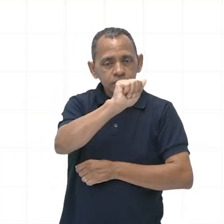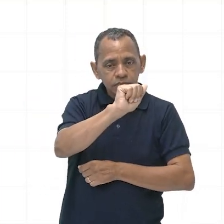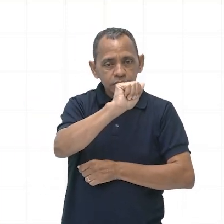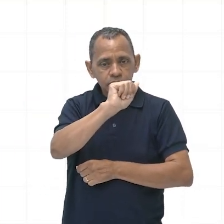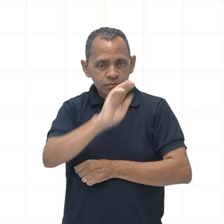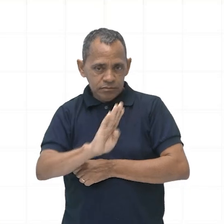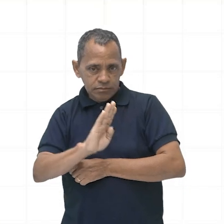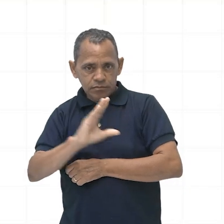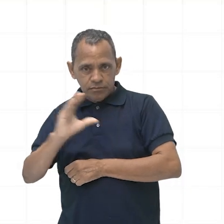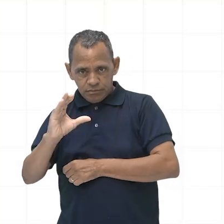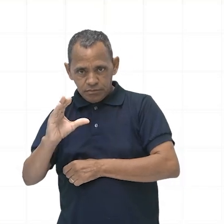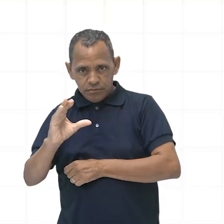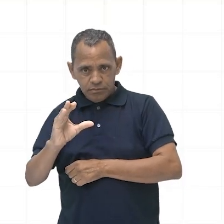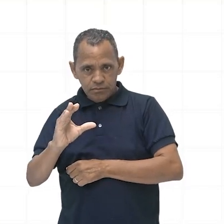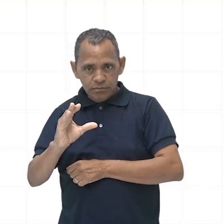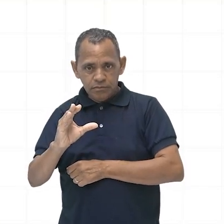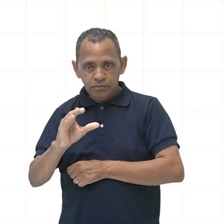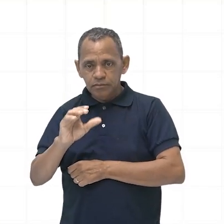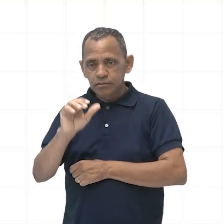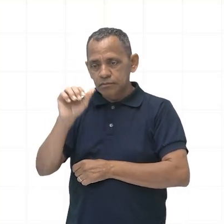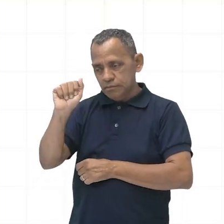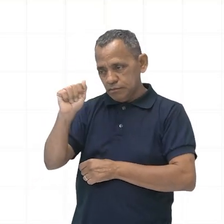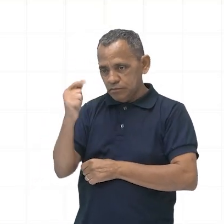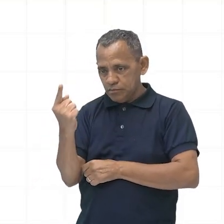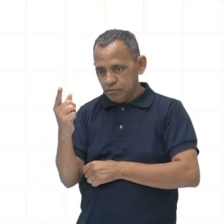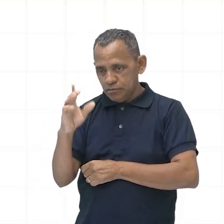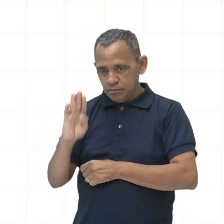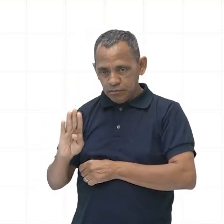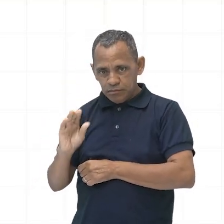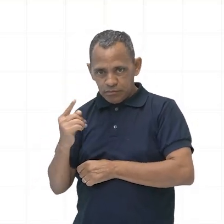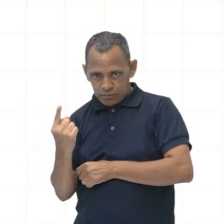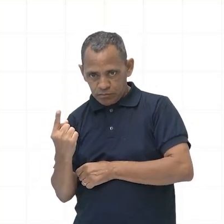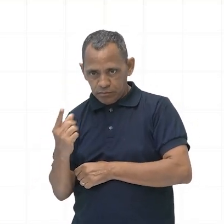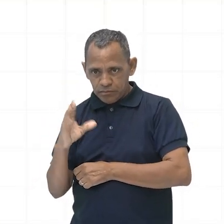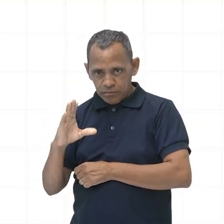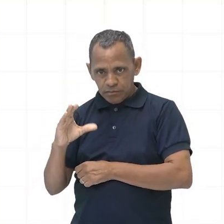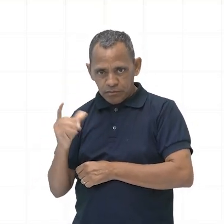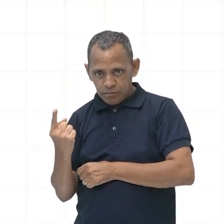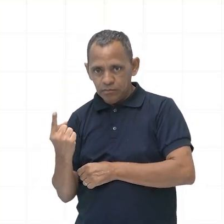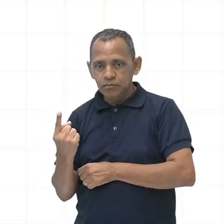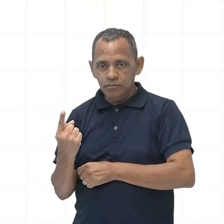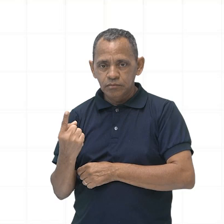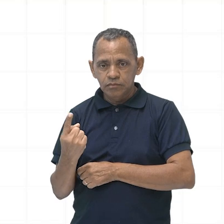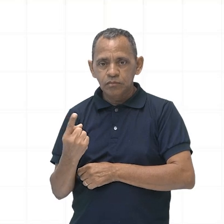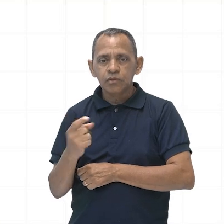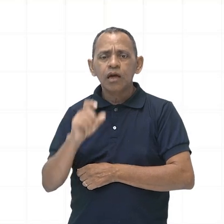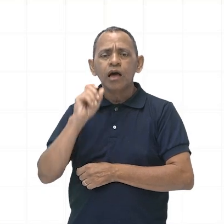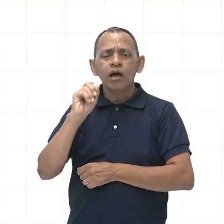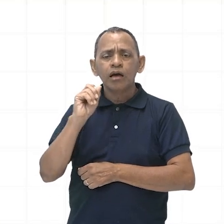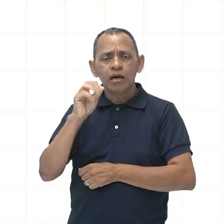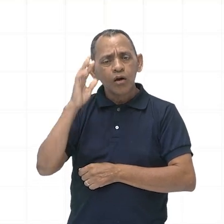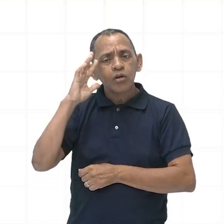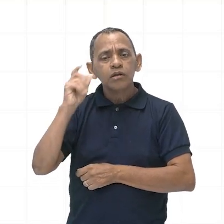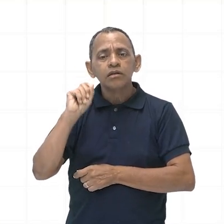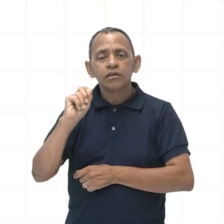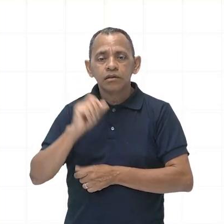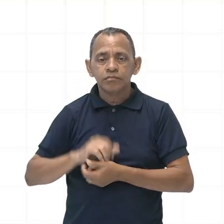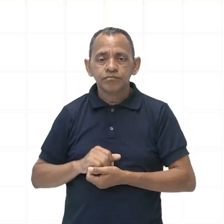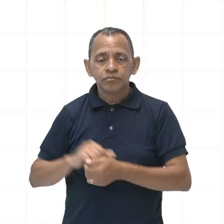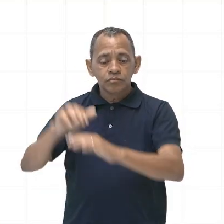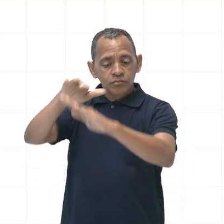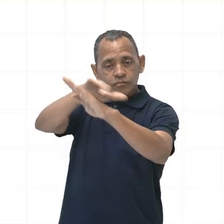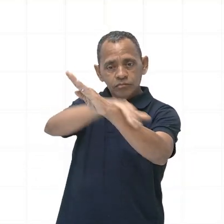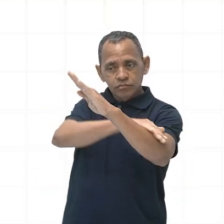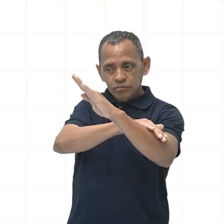B, C e aqui de A', B', C', o que vai acontecer? Esses lados